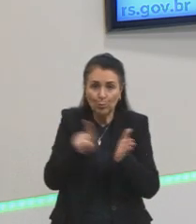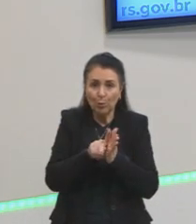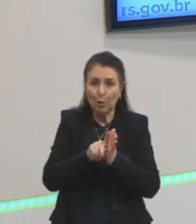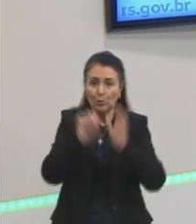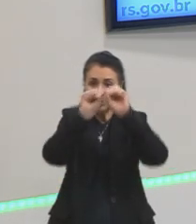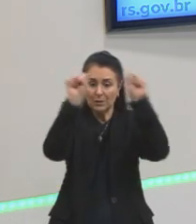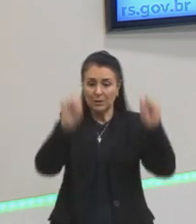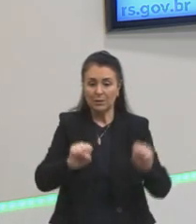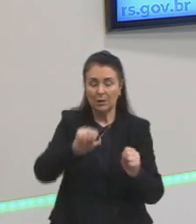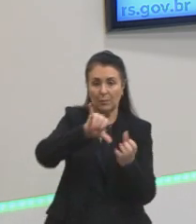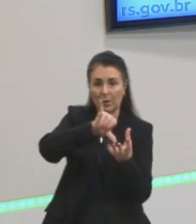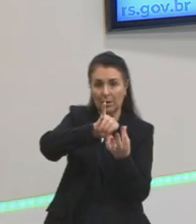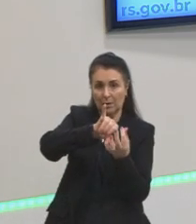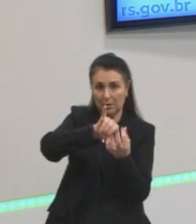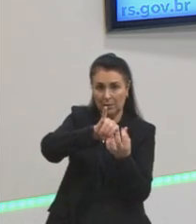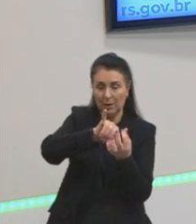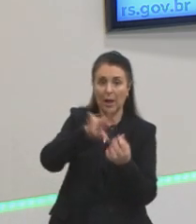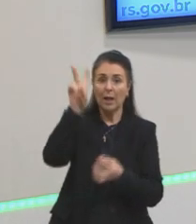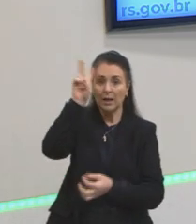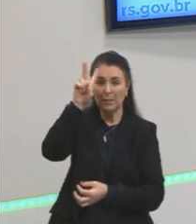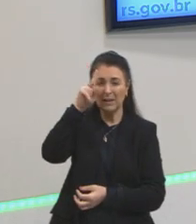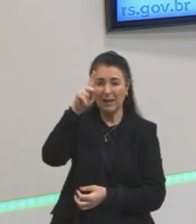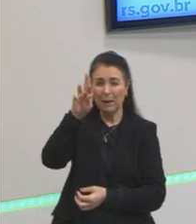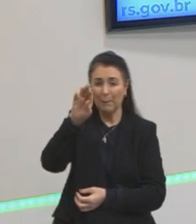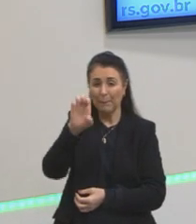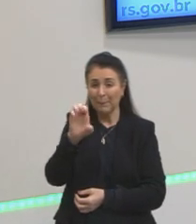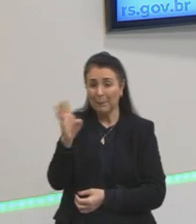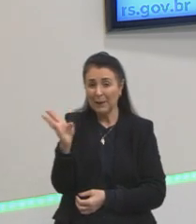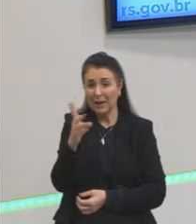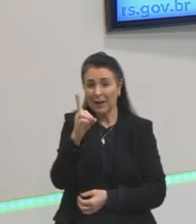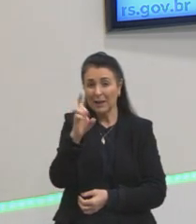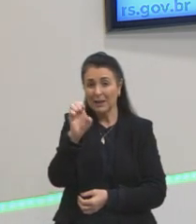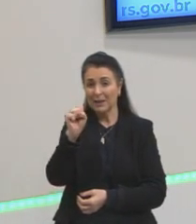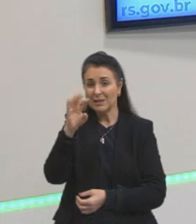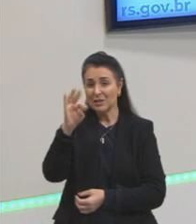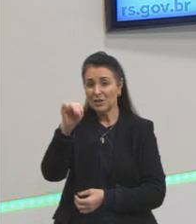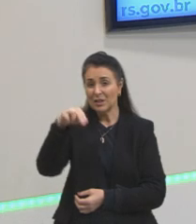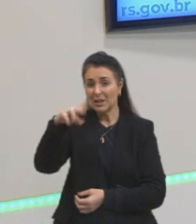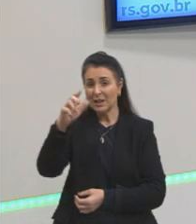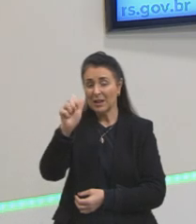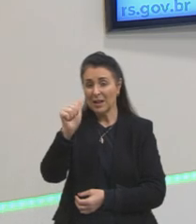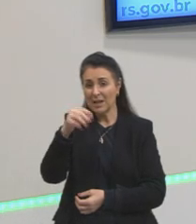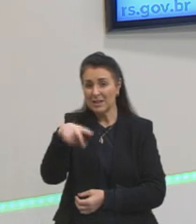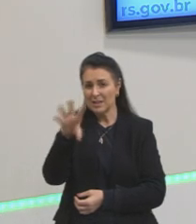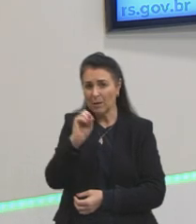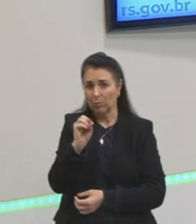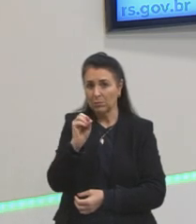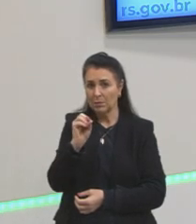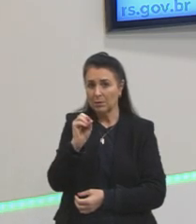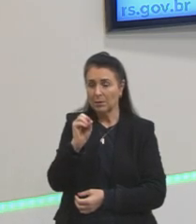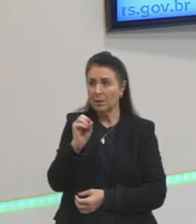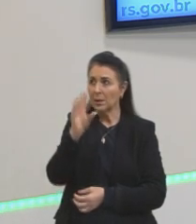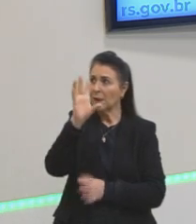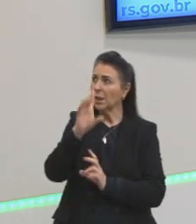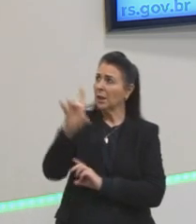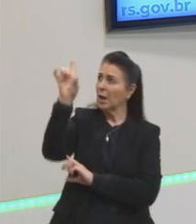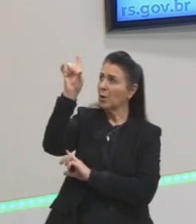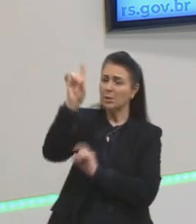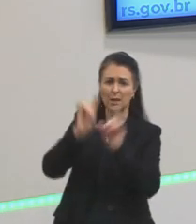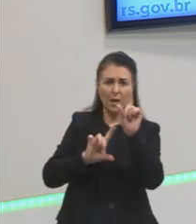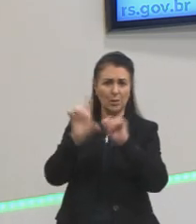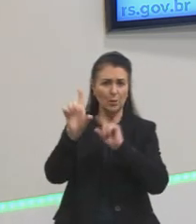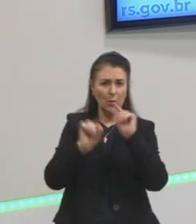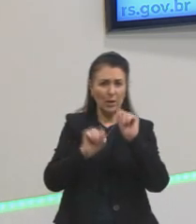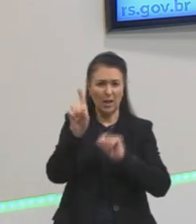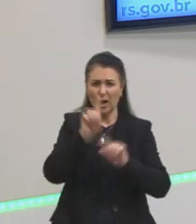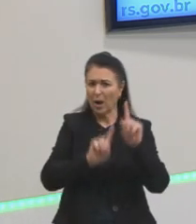Muito baseado mesmo na predestinação as pessoas nasciam predestinadas a salvação se a pessoa tivesse